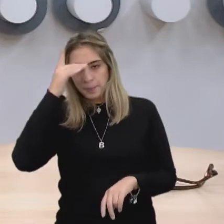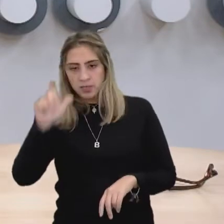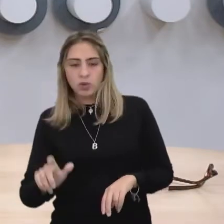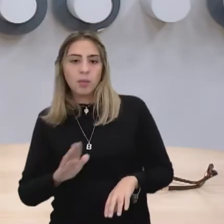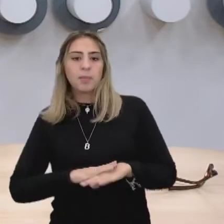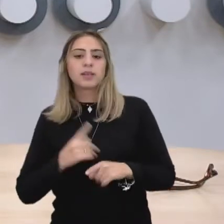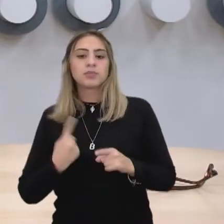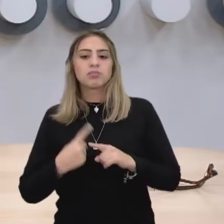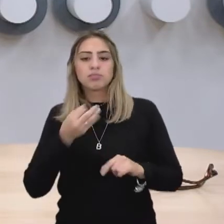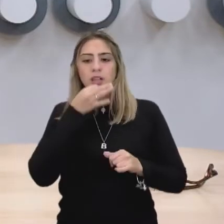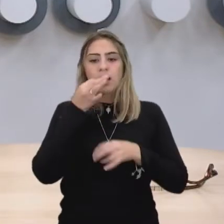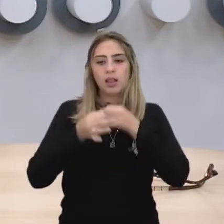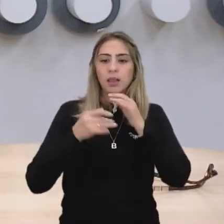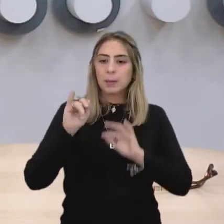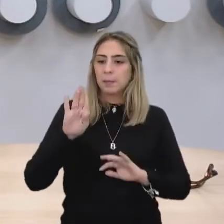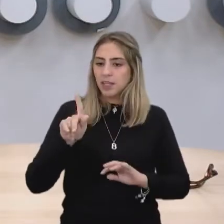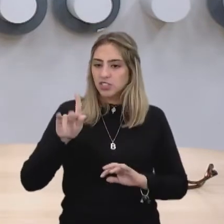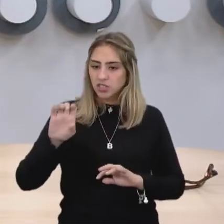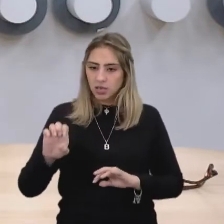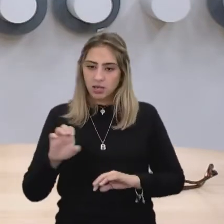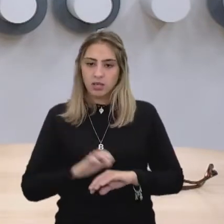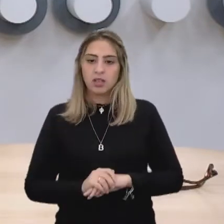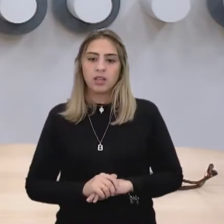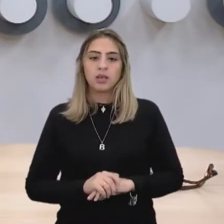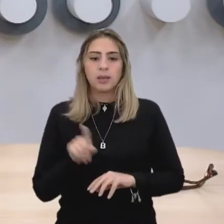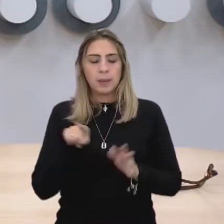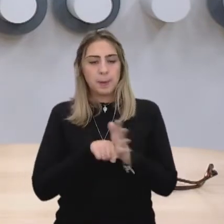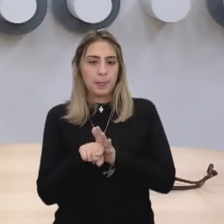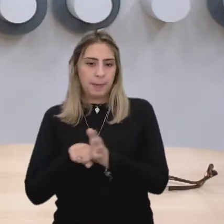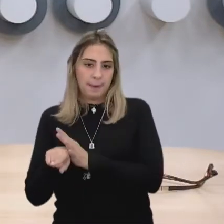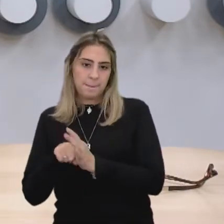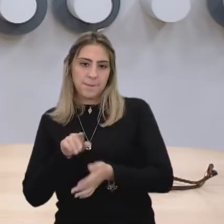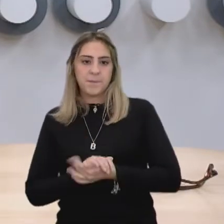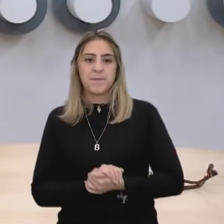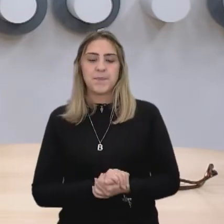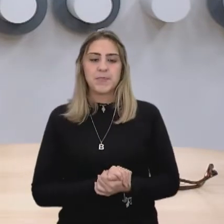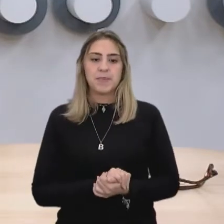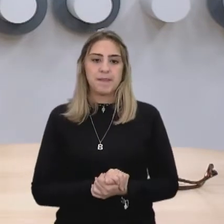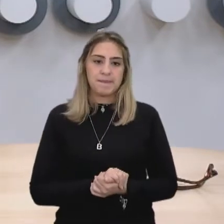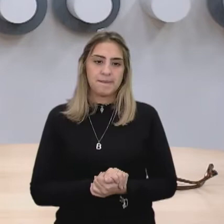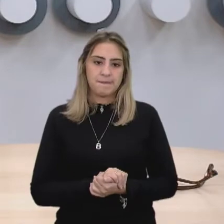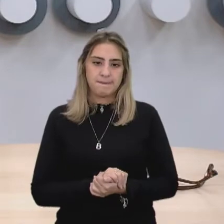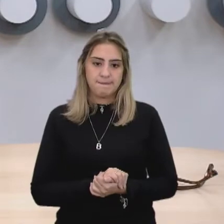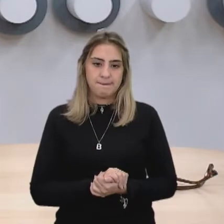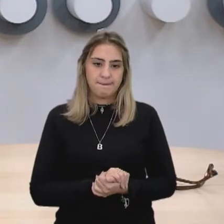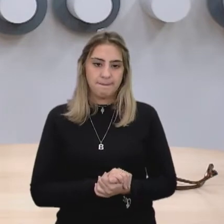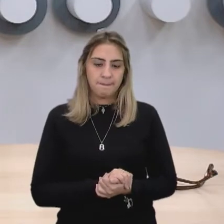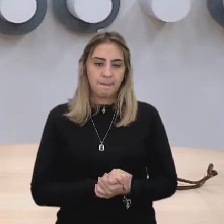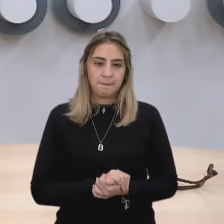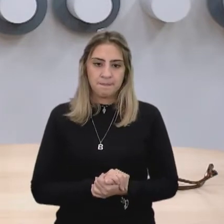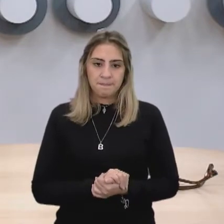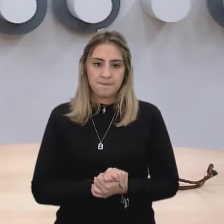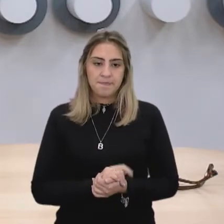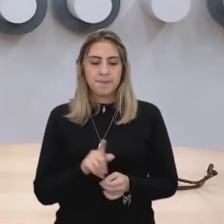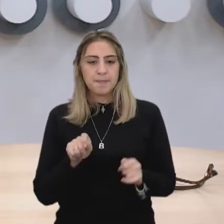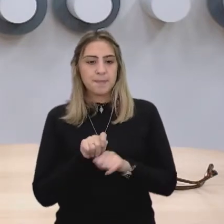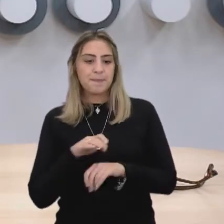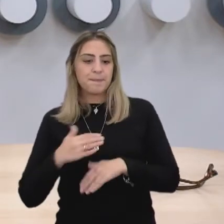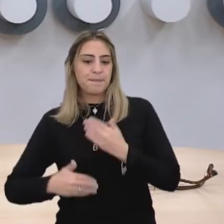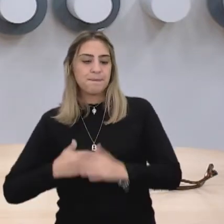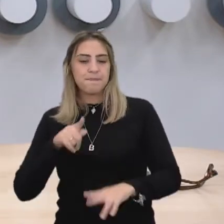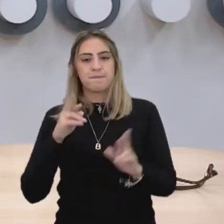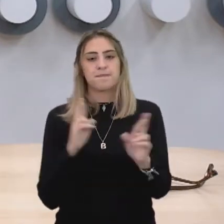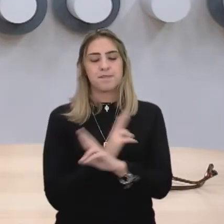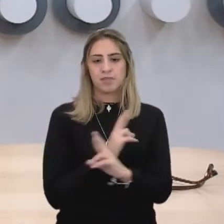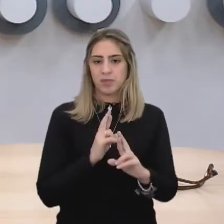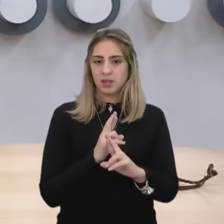mas por critérios aí do IBGE, através dessa pesquisa aí por amostra de domicílio contínuo, foi tratado nessa